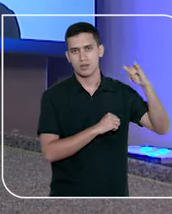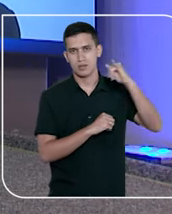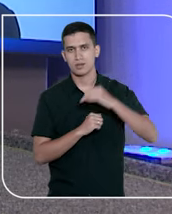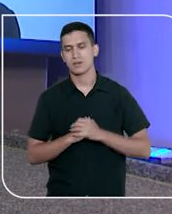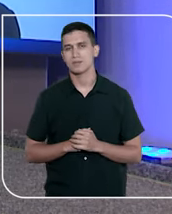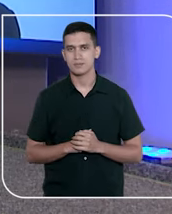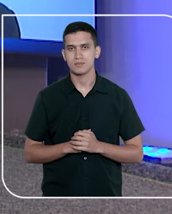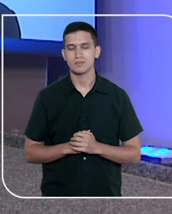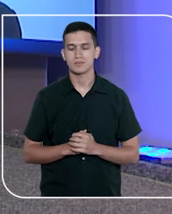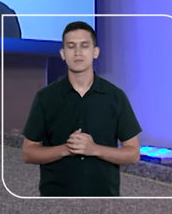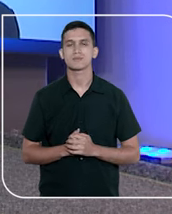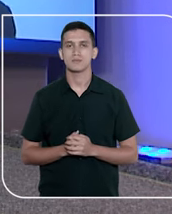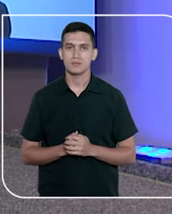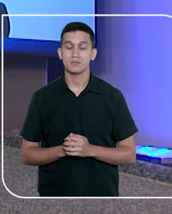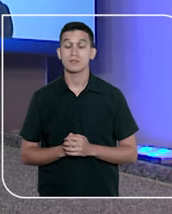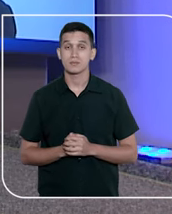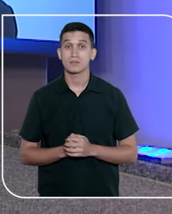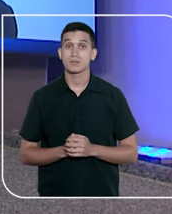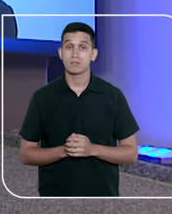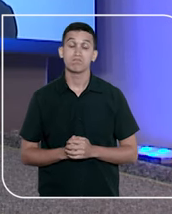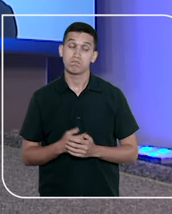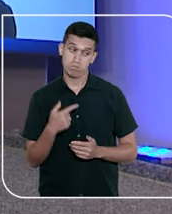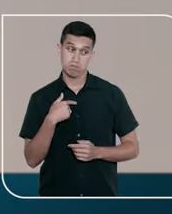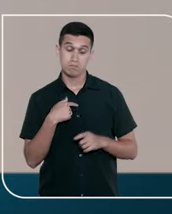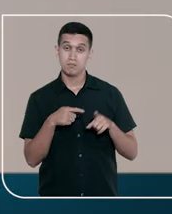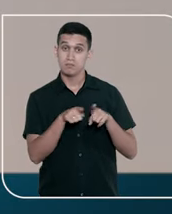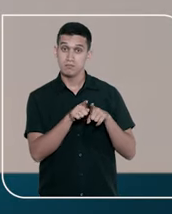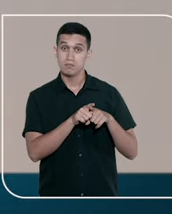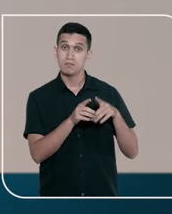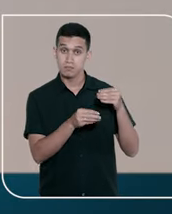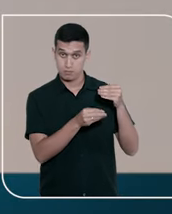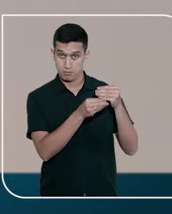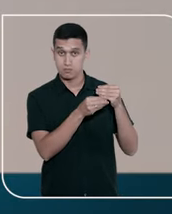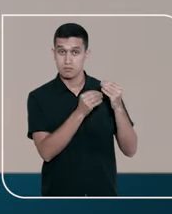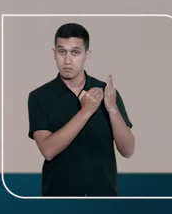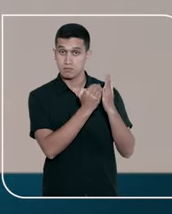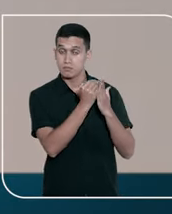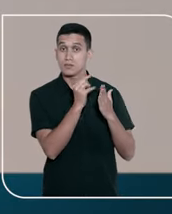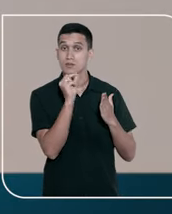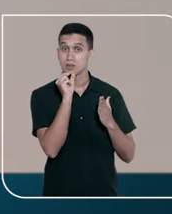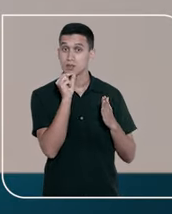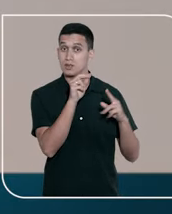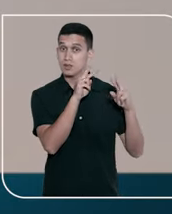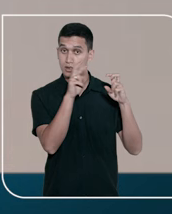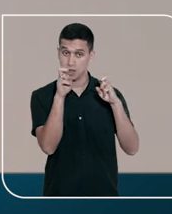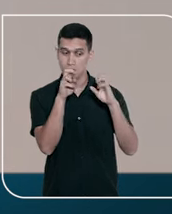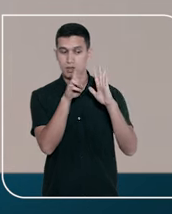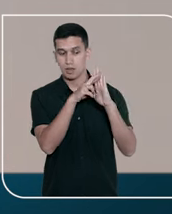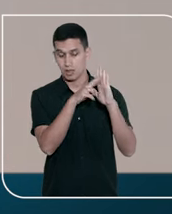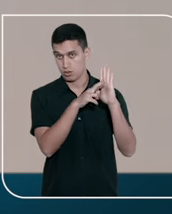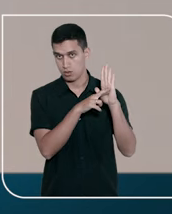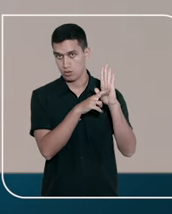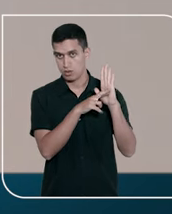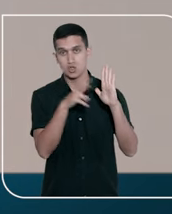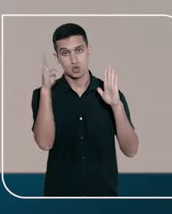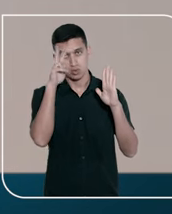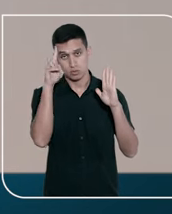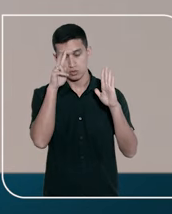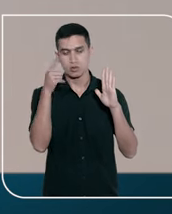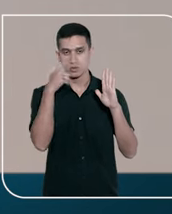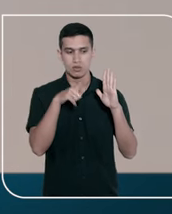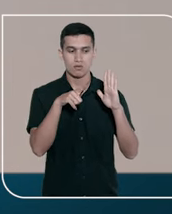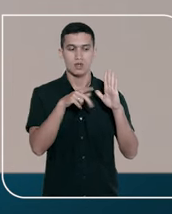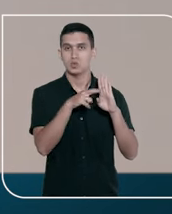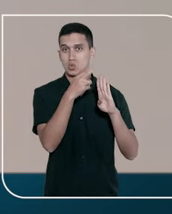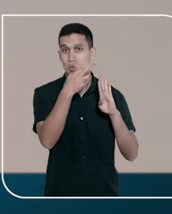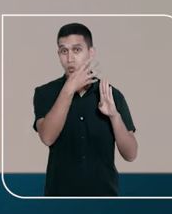favor. Eu acrescentaria um aspecto regulatório, voltando aqui à resolução 400 da